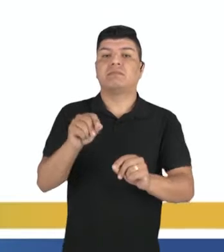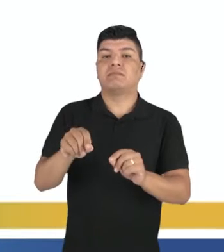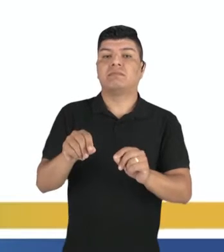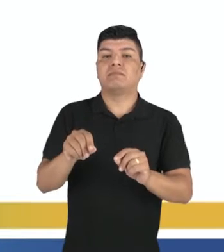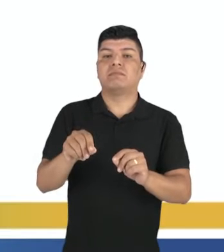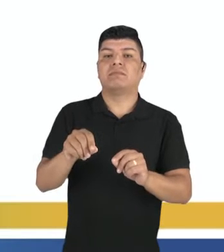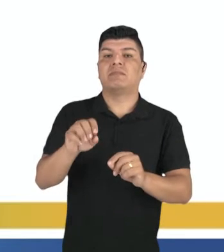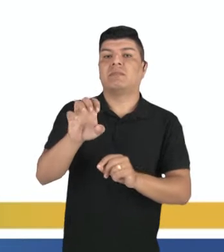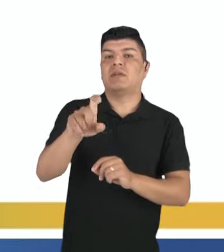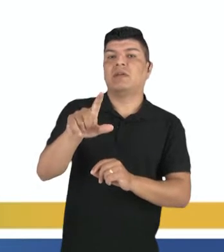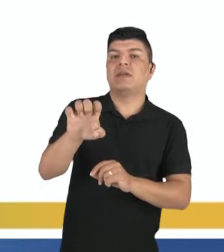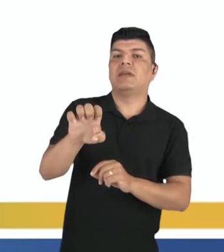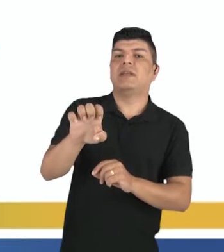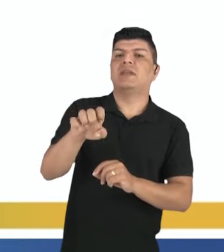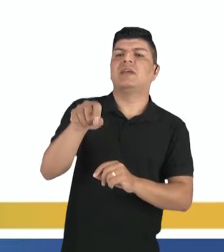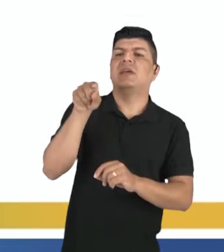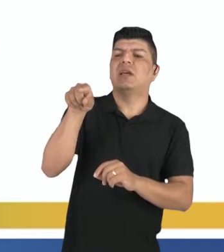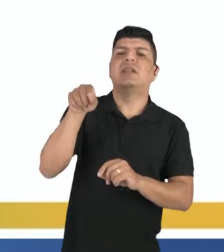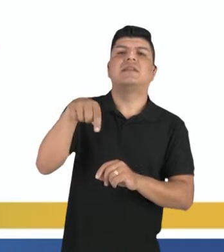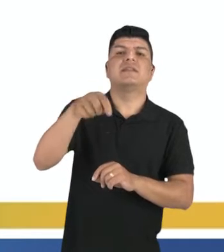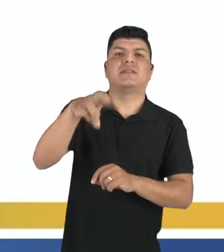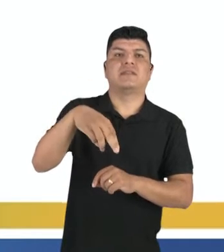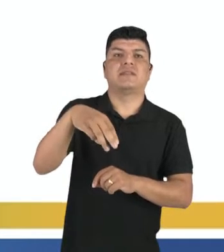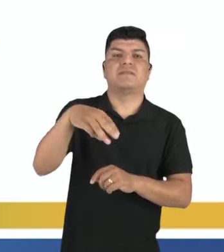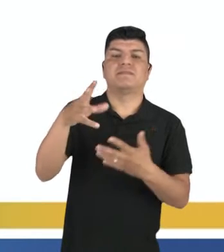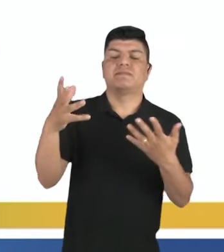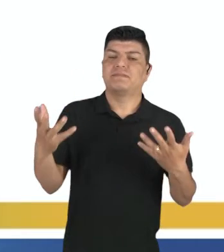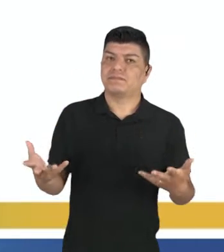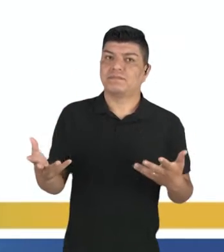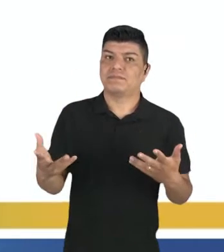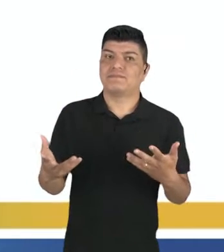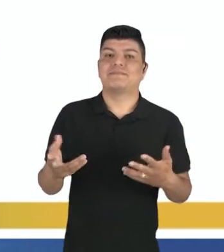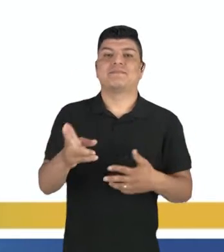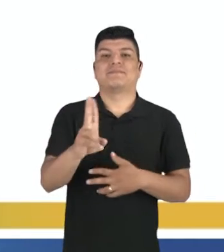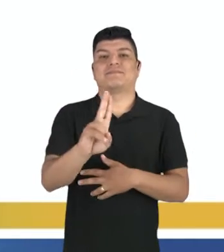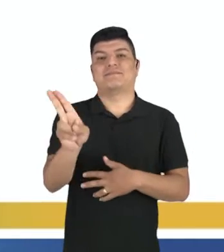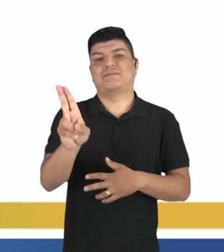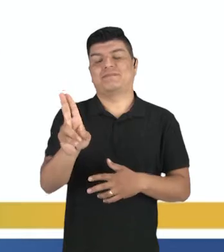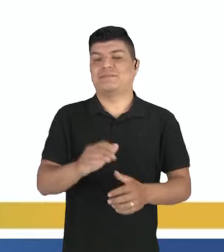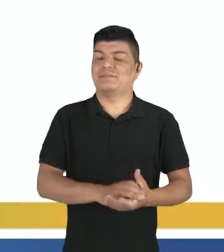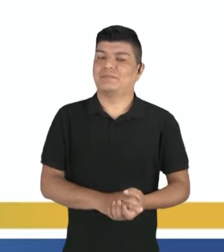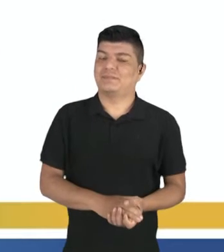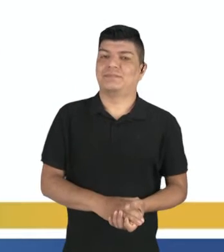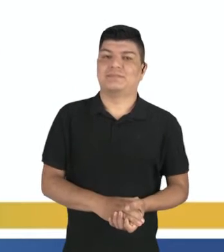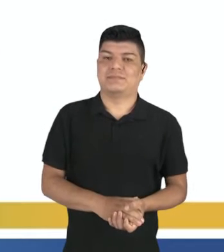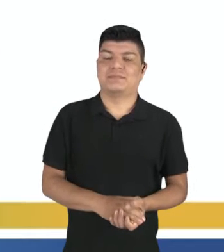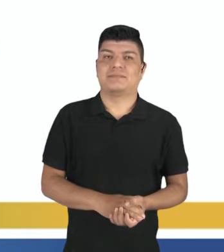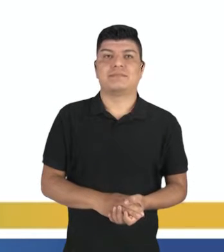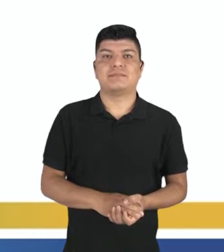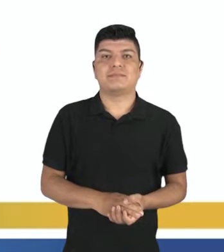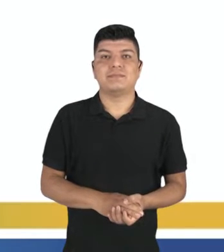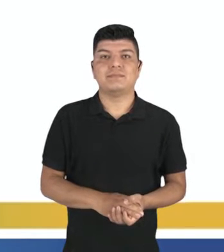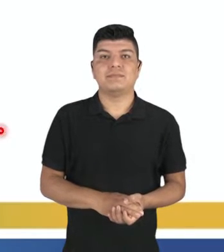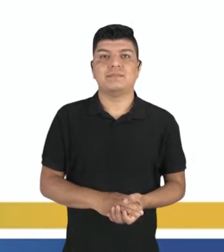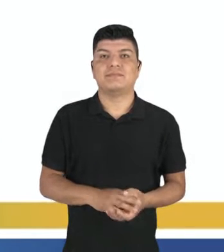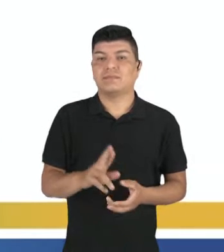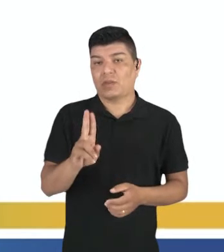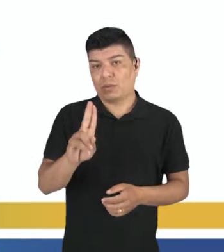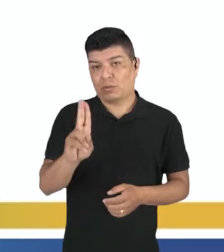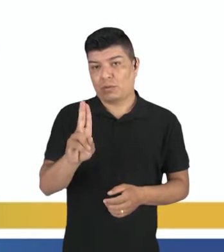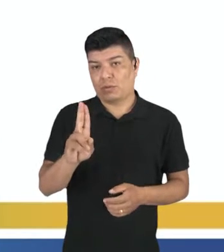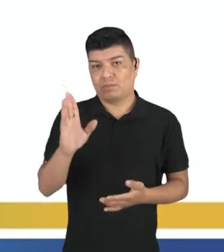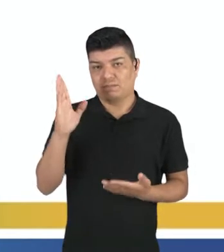se tratando aqui? Ó? Ele. Ele quem? O nome. Ok? Aqui, ó,